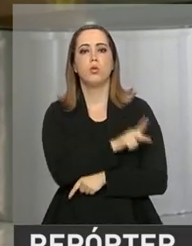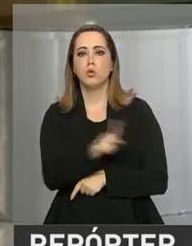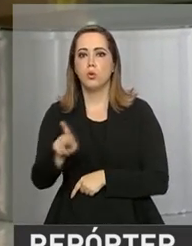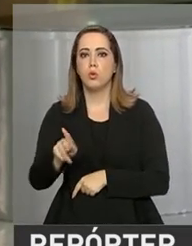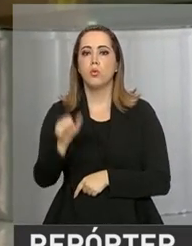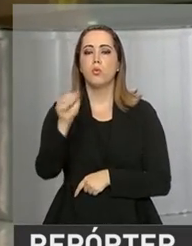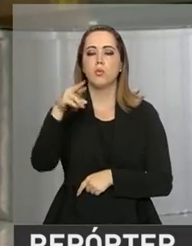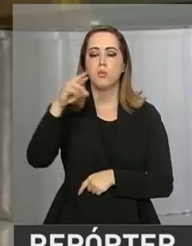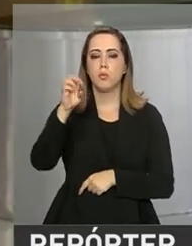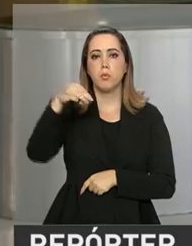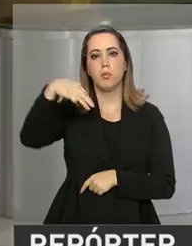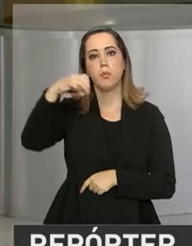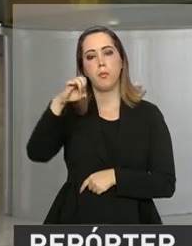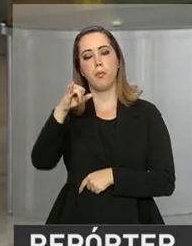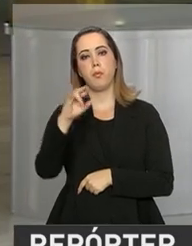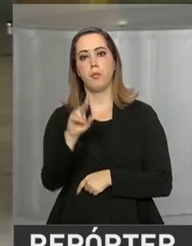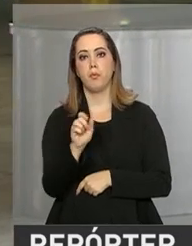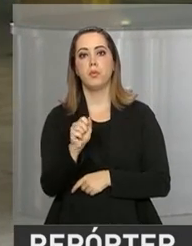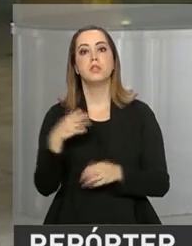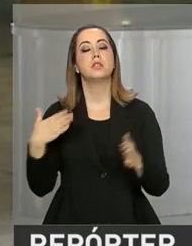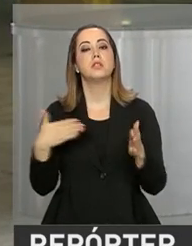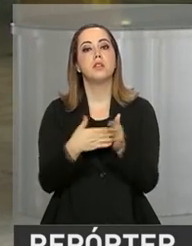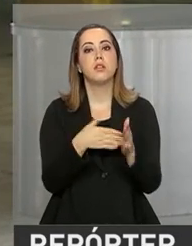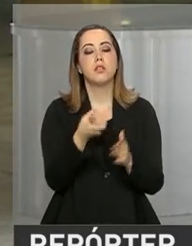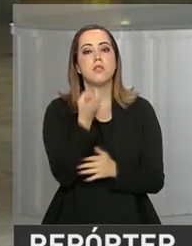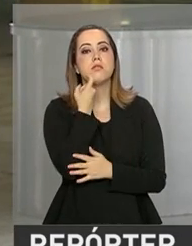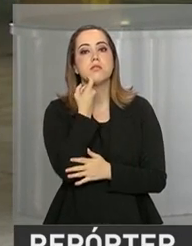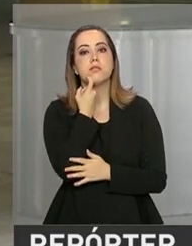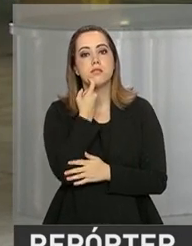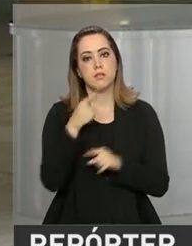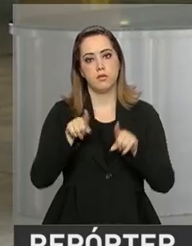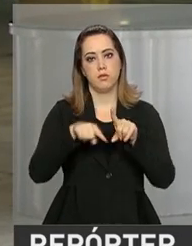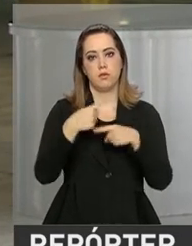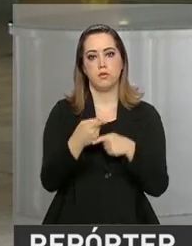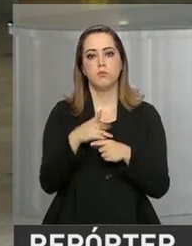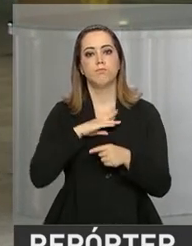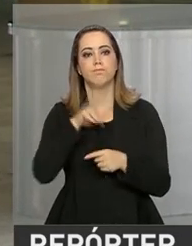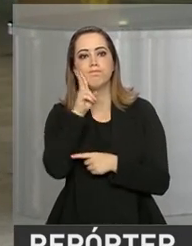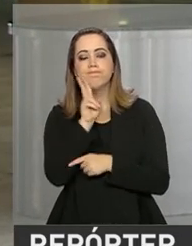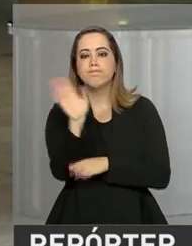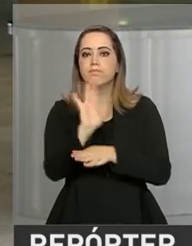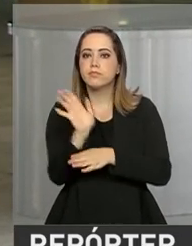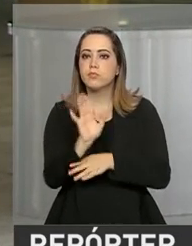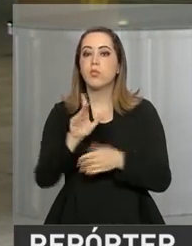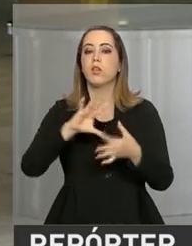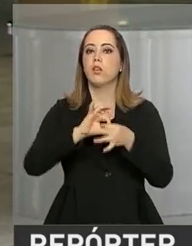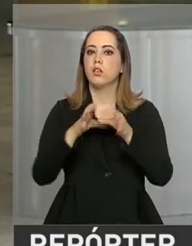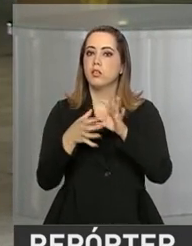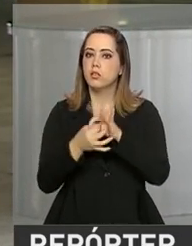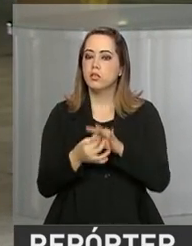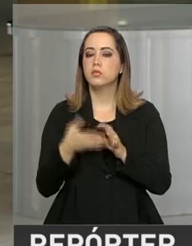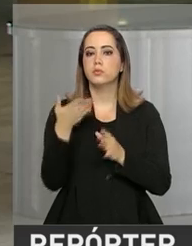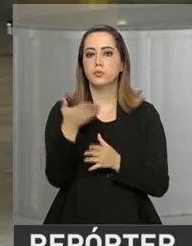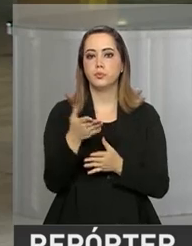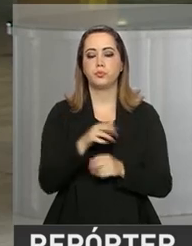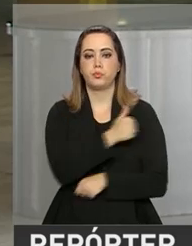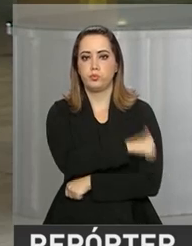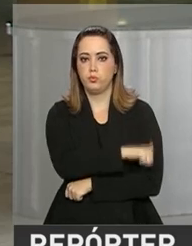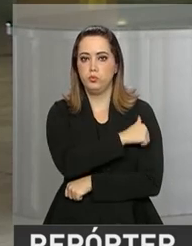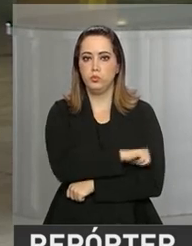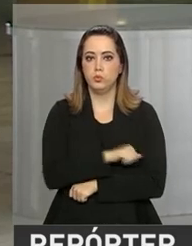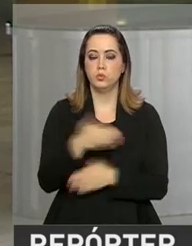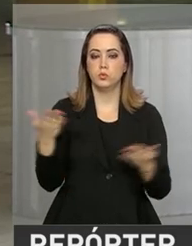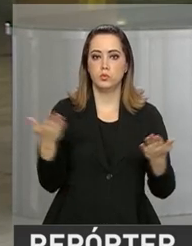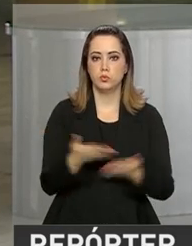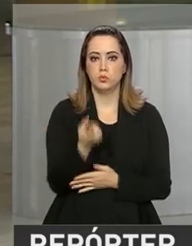segunda-feira e passar o fim de semana no Rio de Janeiro acompanhando competições das Olimpíadas e também na edição desta